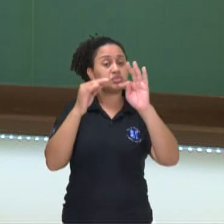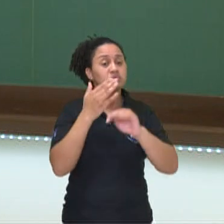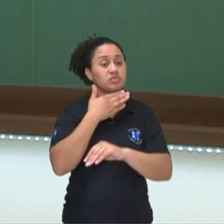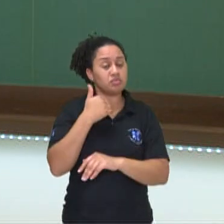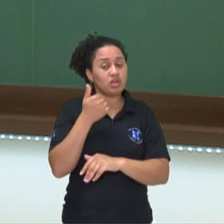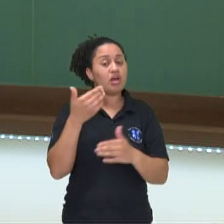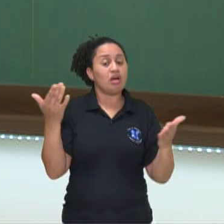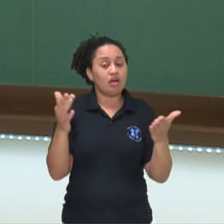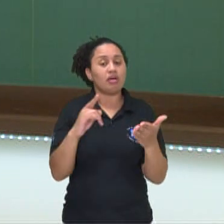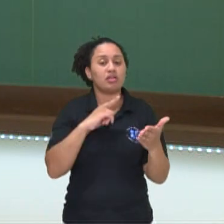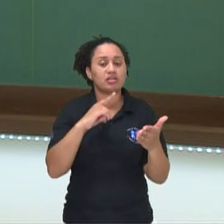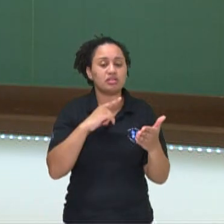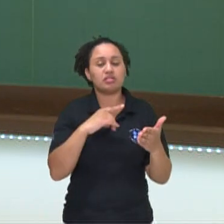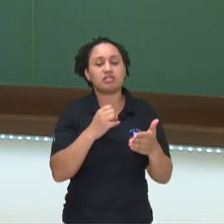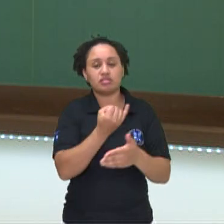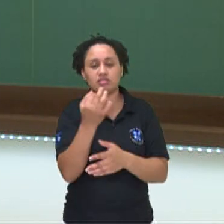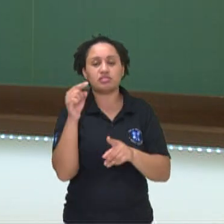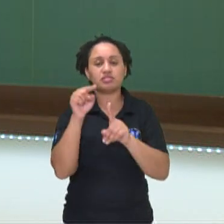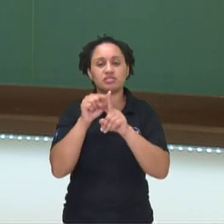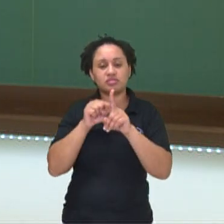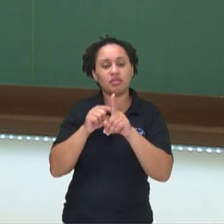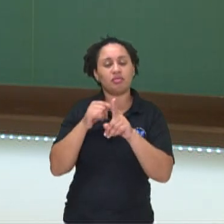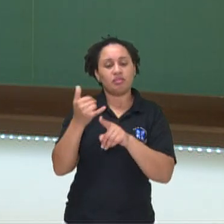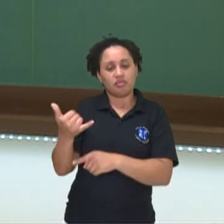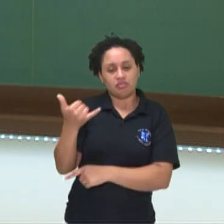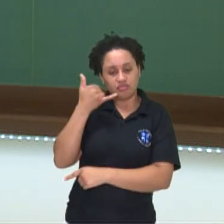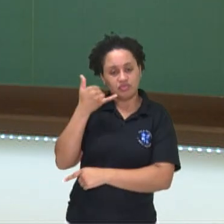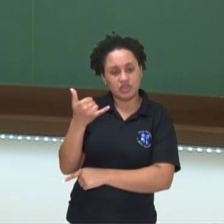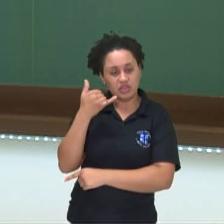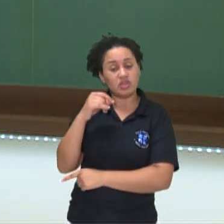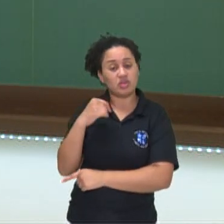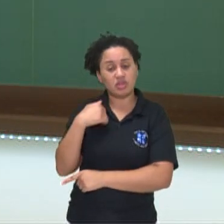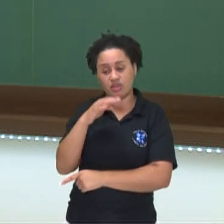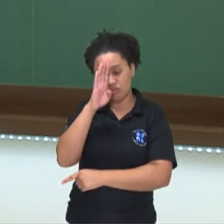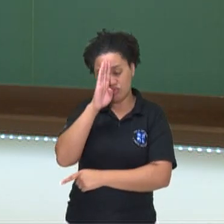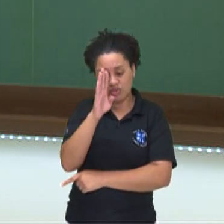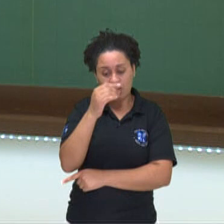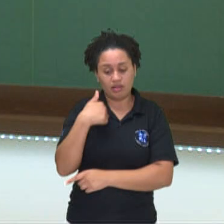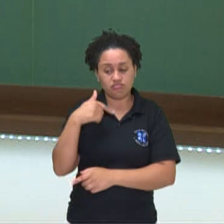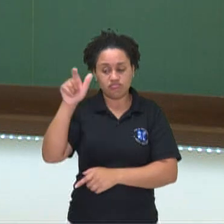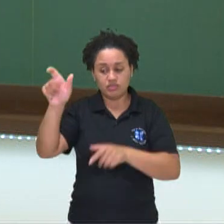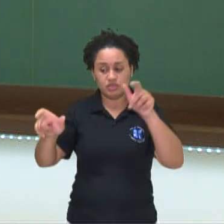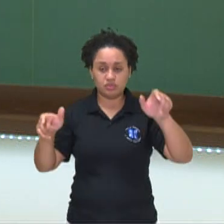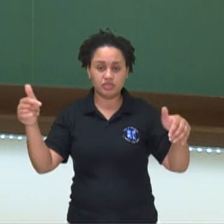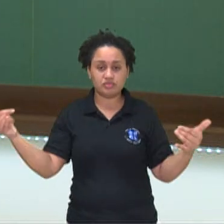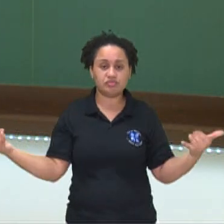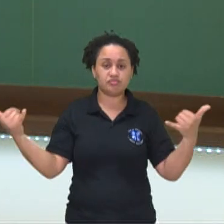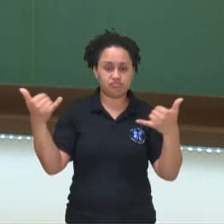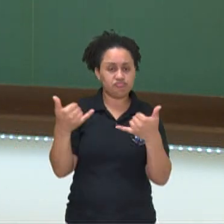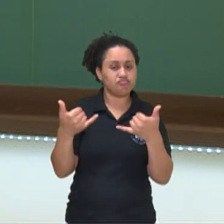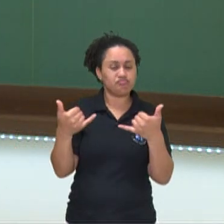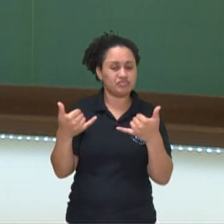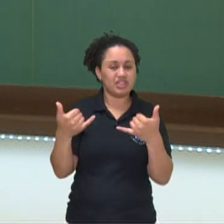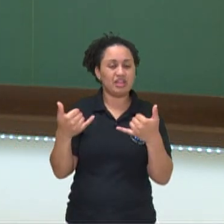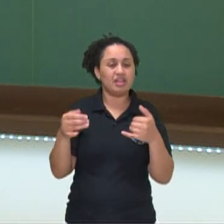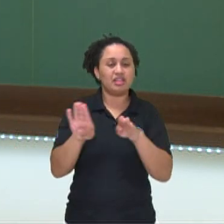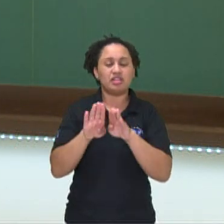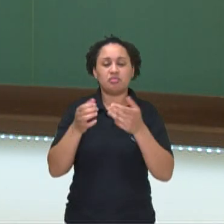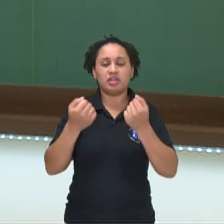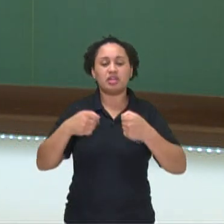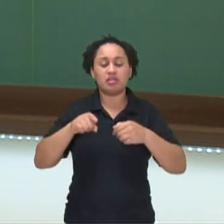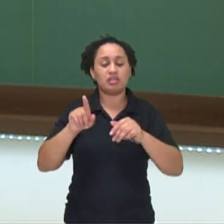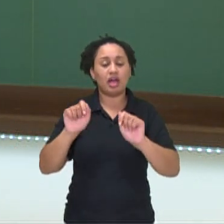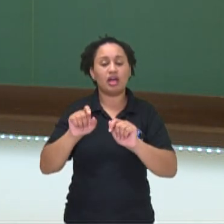atualmente nós dispomos de sistemas de telefonia que fazem essa conexão de forma virtual, sem a